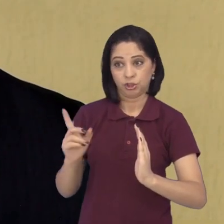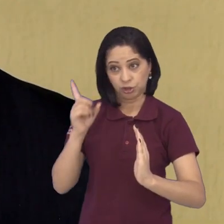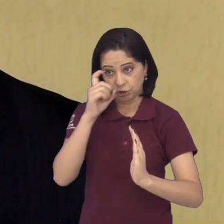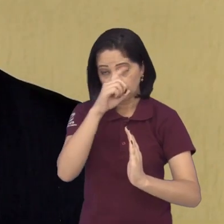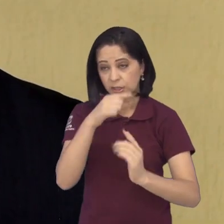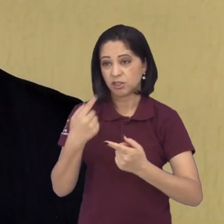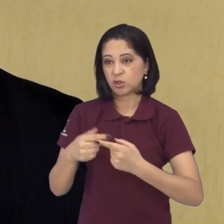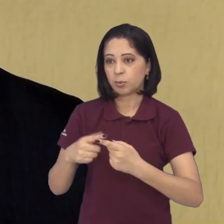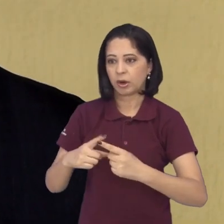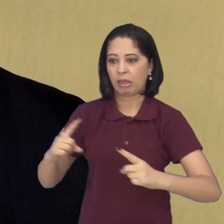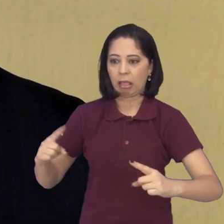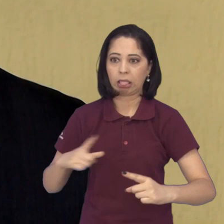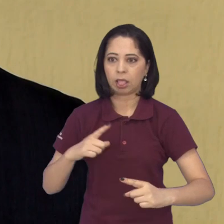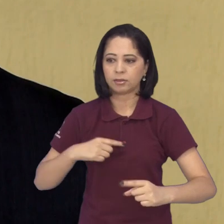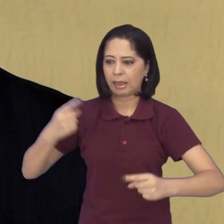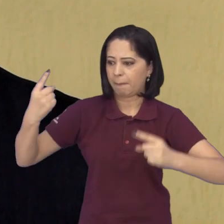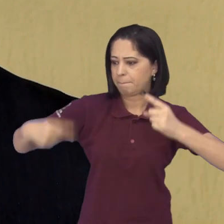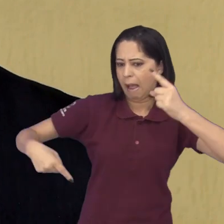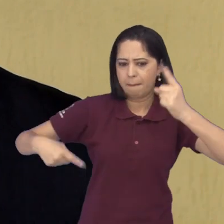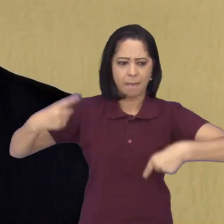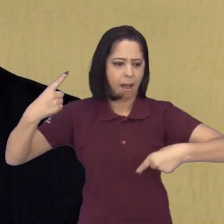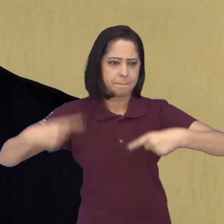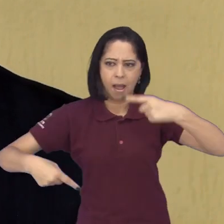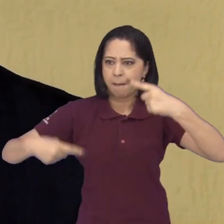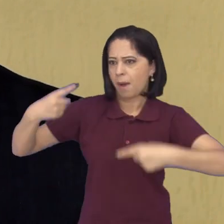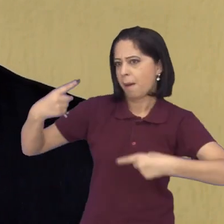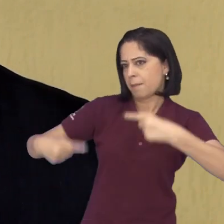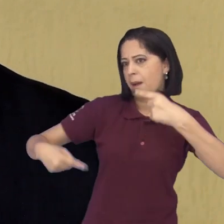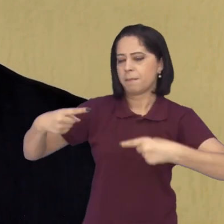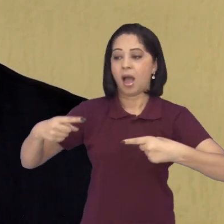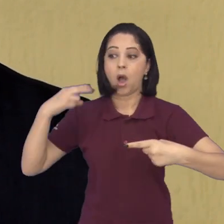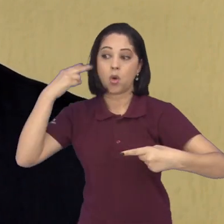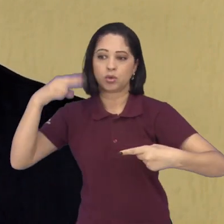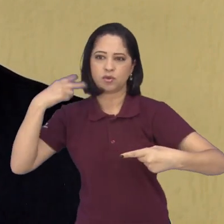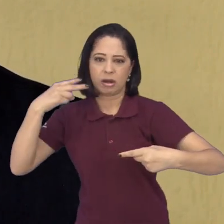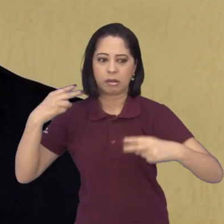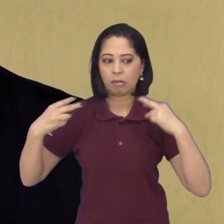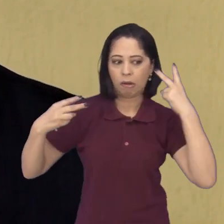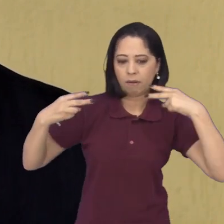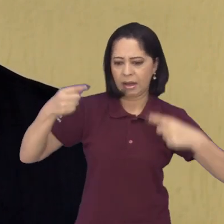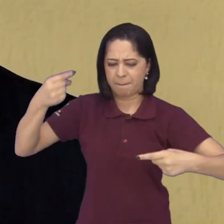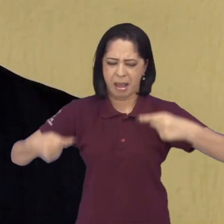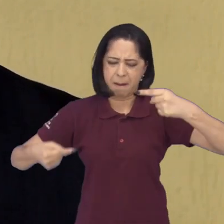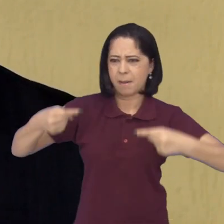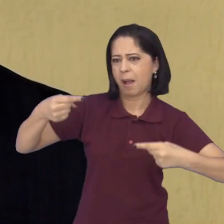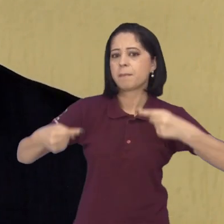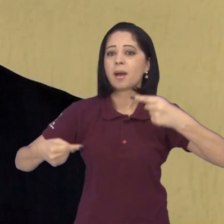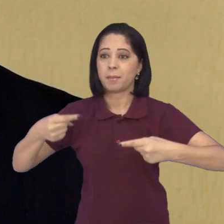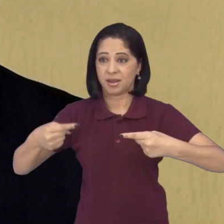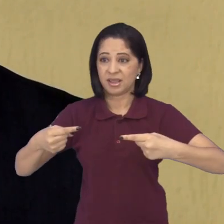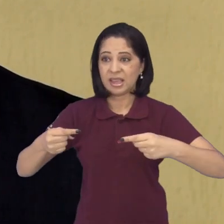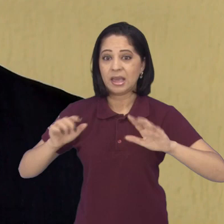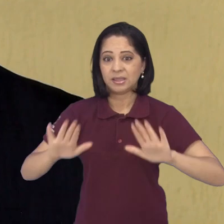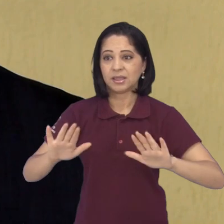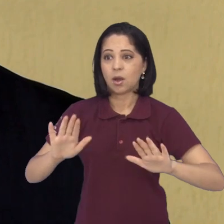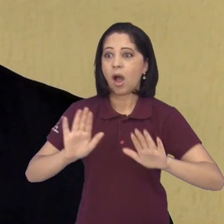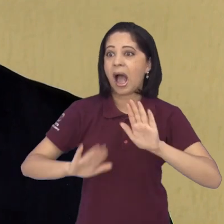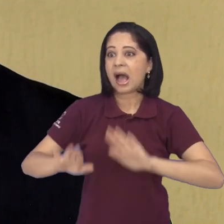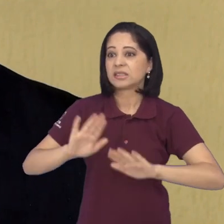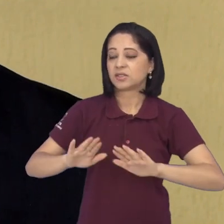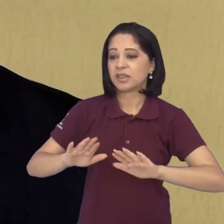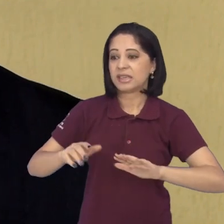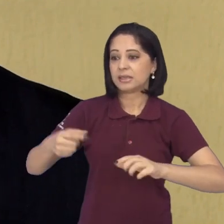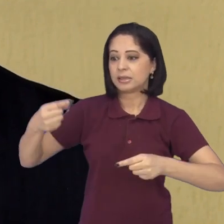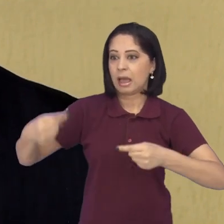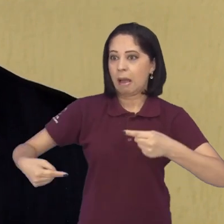estão aflorados. É um período de disputa entre os atores políticos da cidade e isso aí acaba, por vezes, tirando um